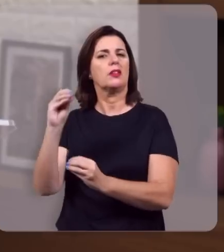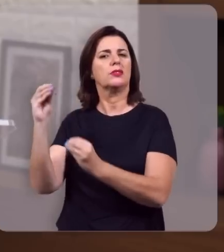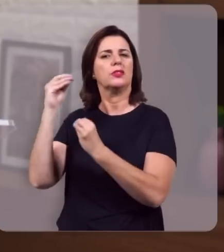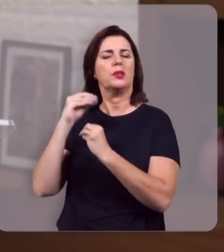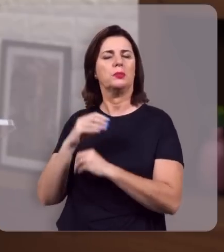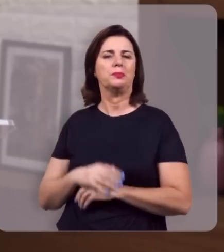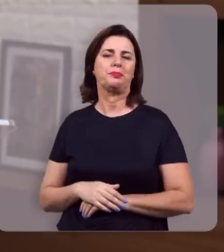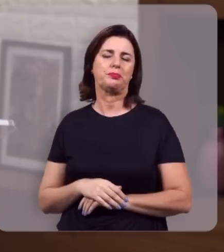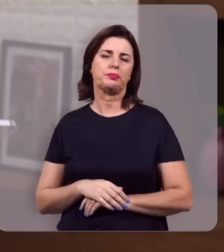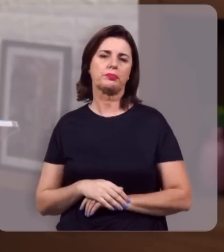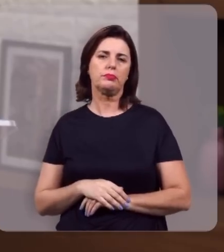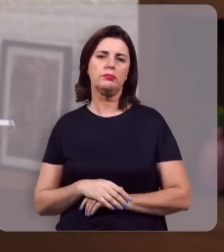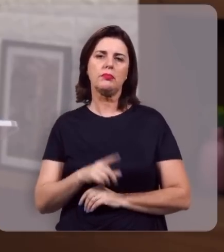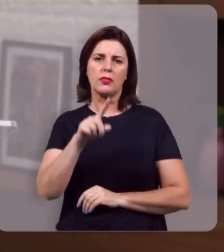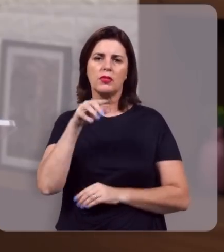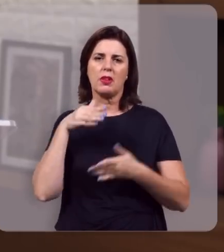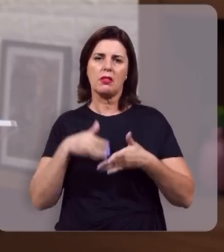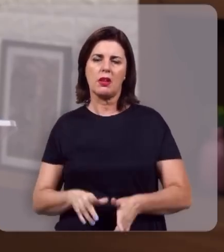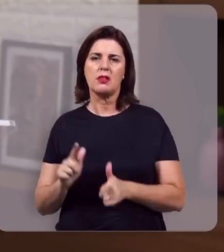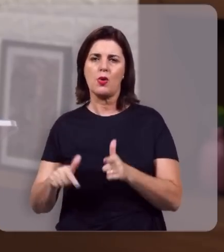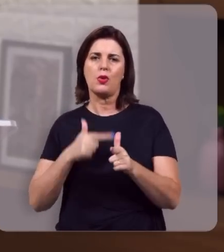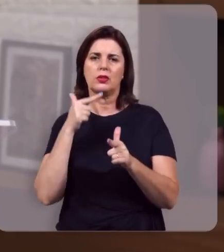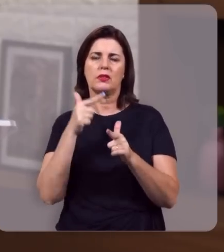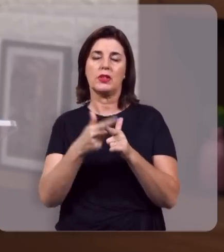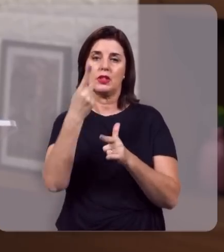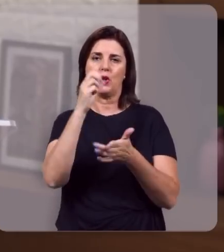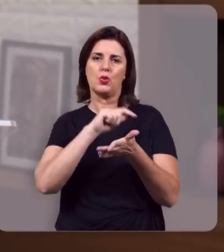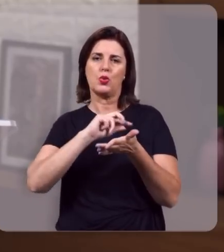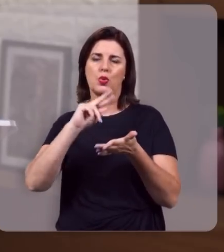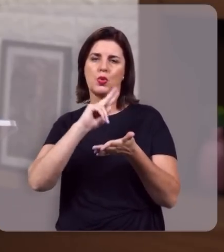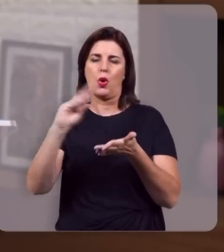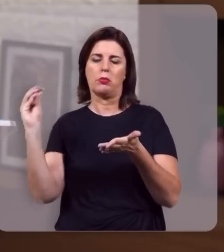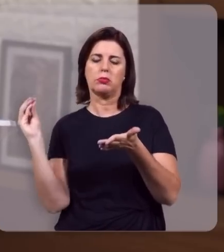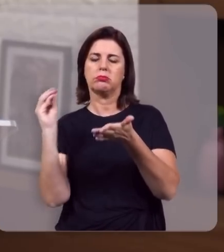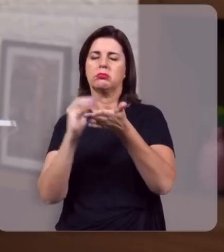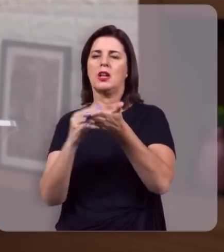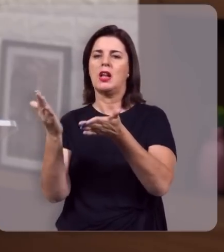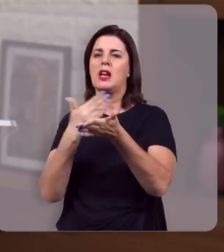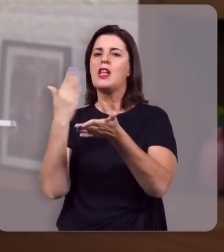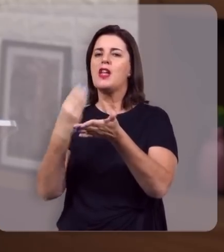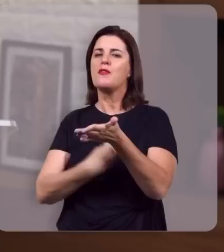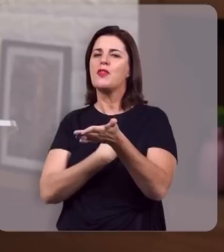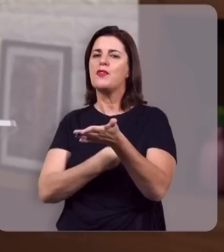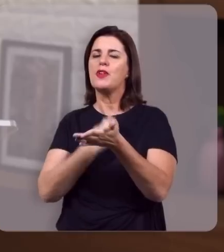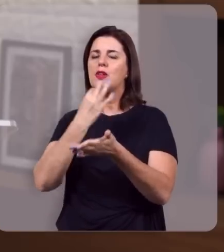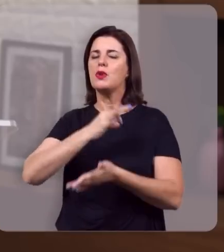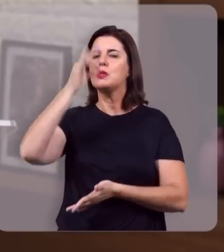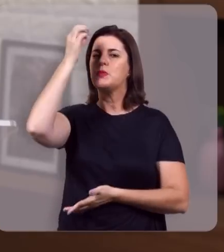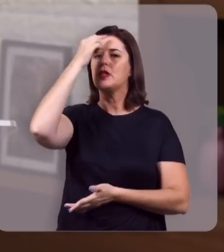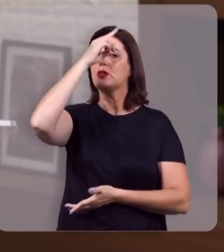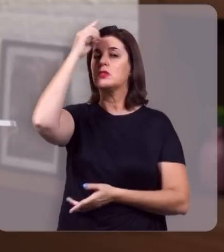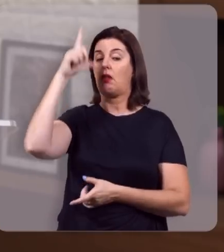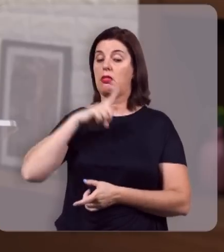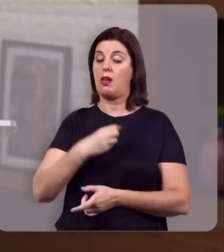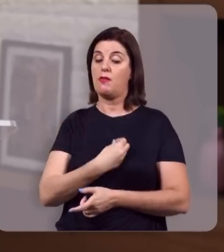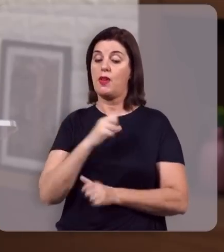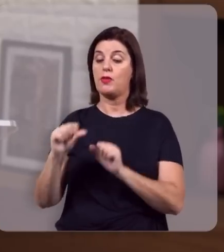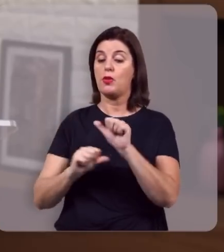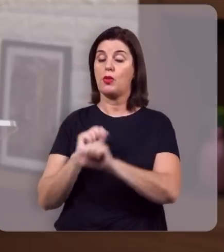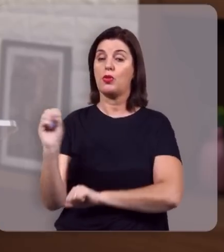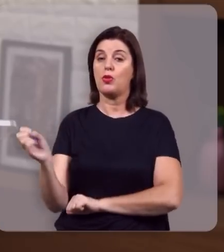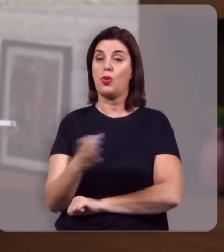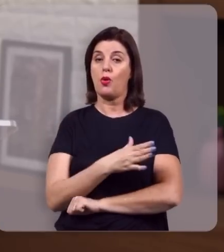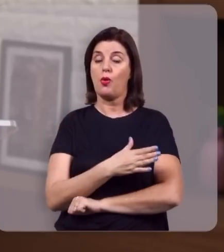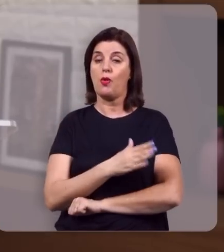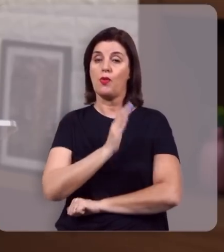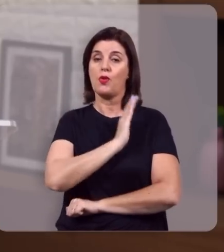dá. Você nasceu de novo, seu nome está escrito no livro da vida, o Espírito Santo habita em você, você é nova